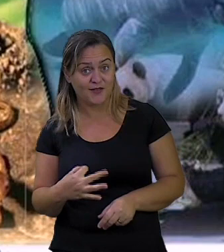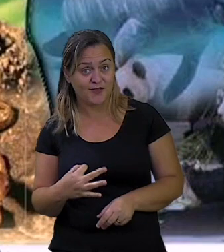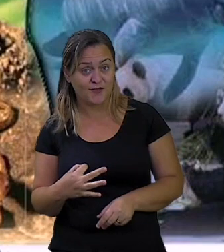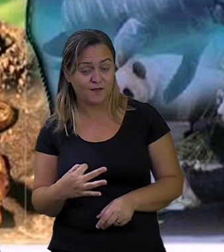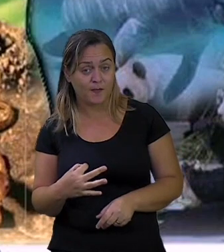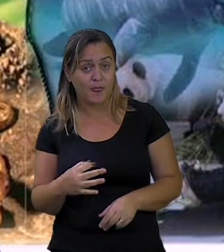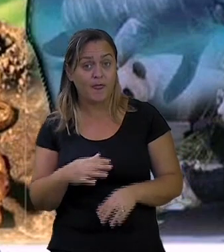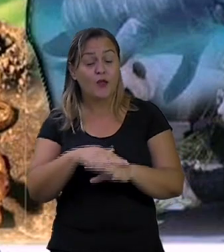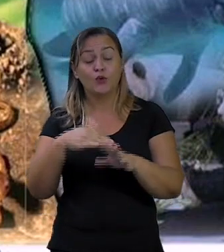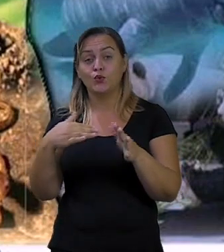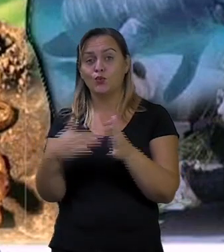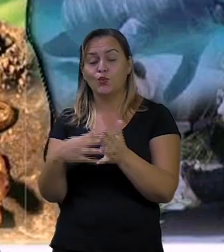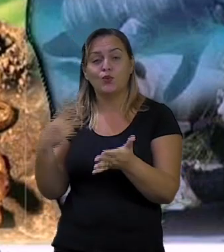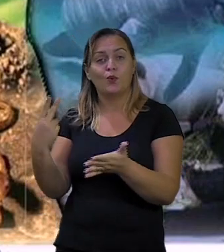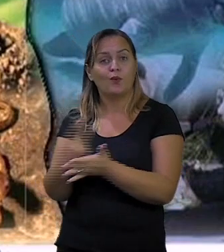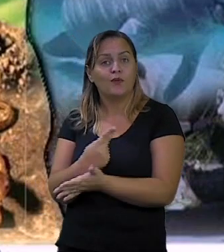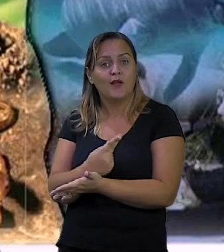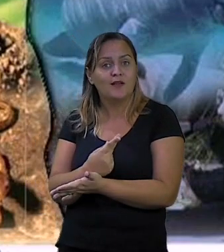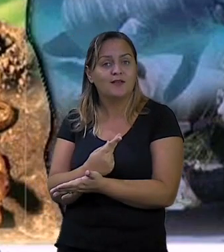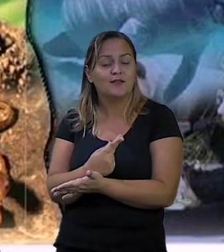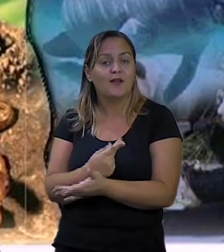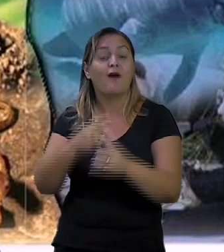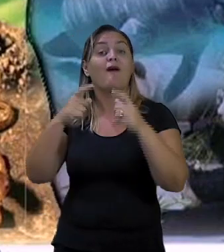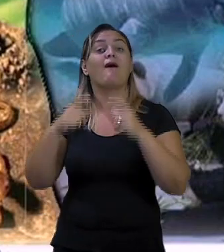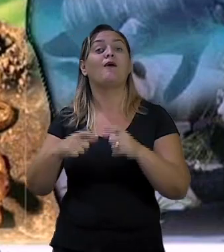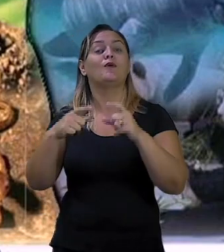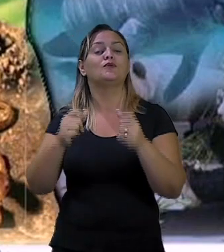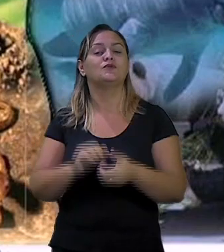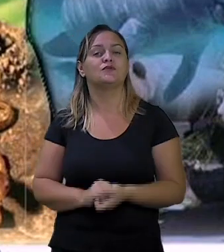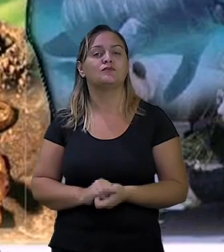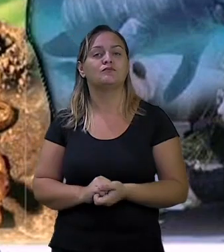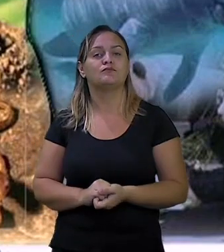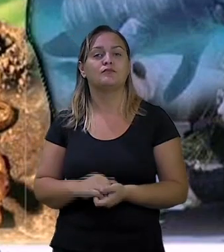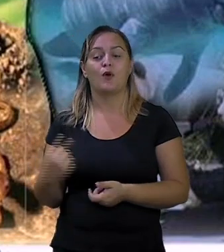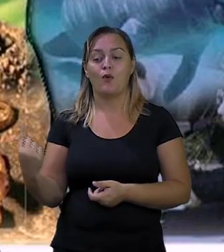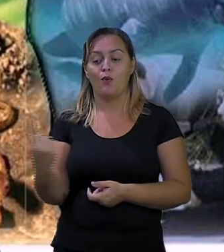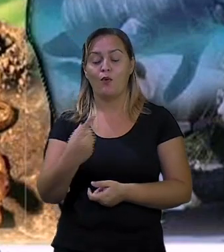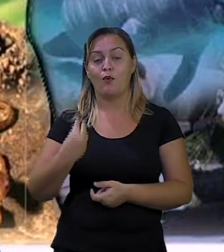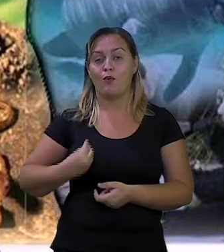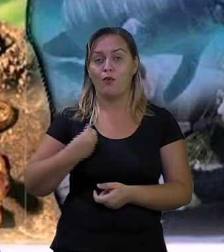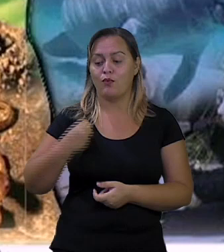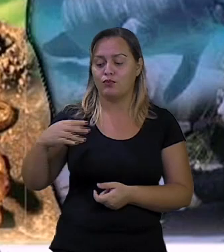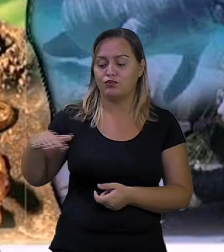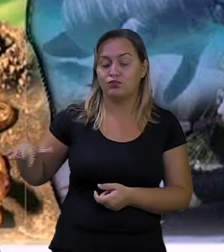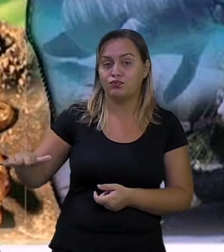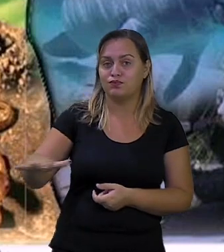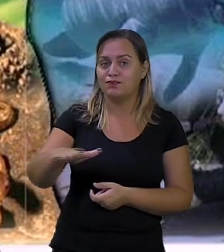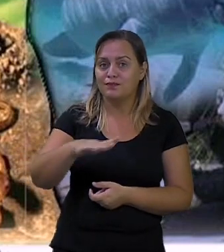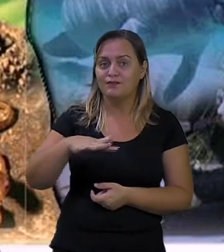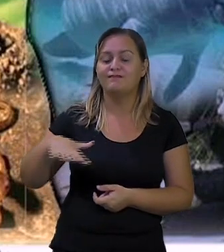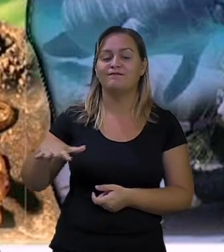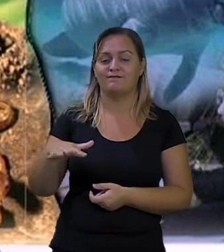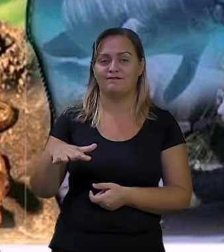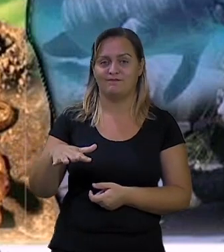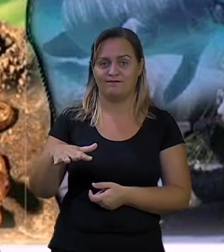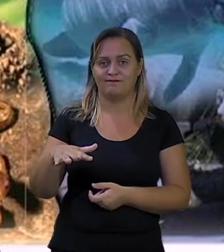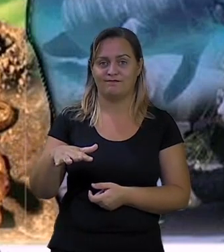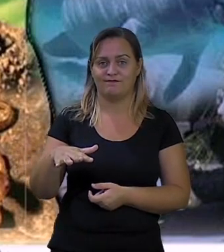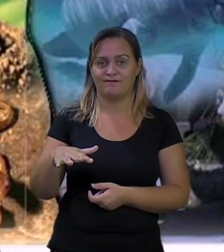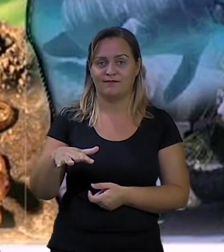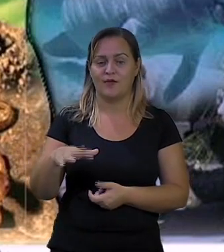dentro do ambiente que nós estamos inseridos estes seres vão ter uma reprodução